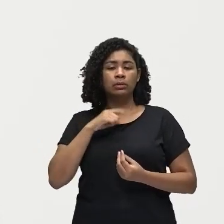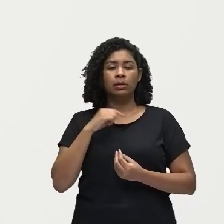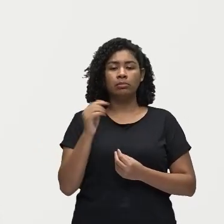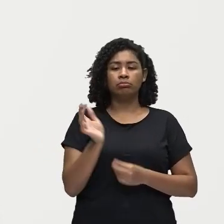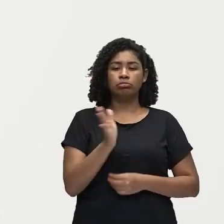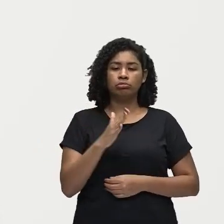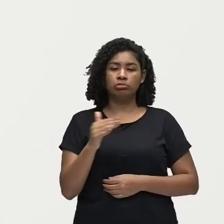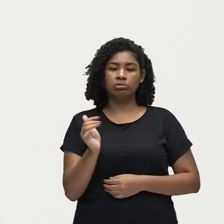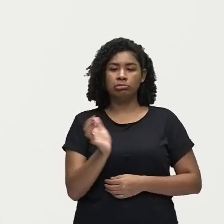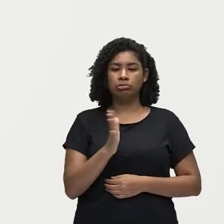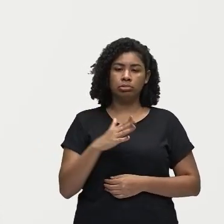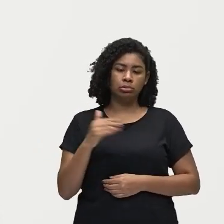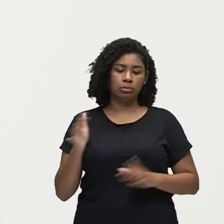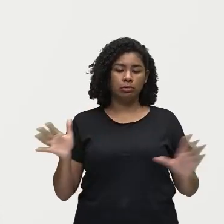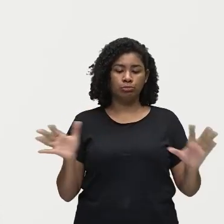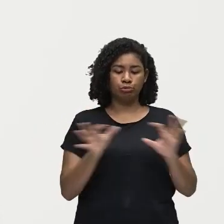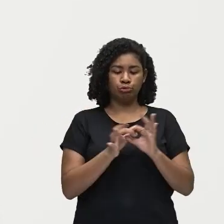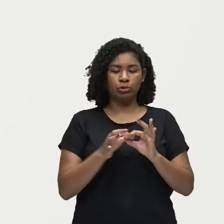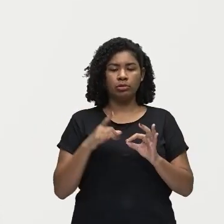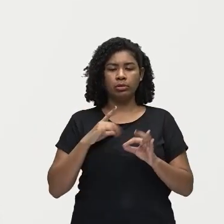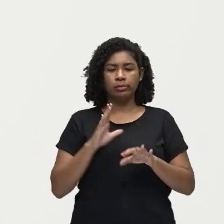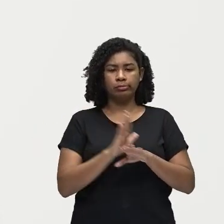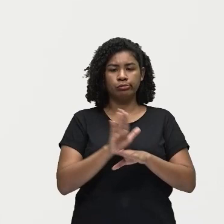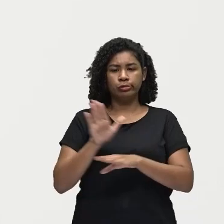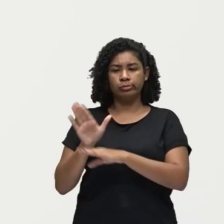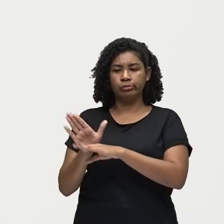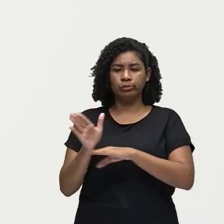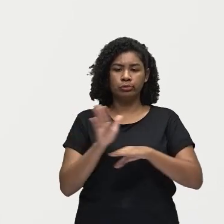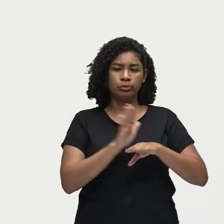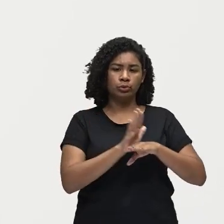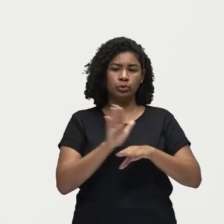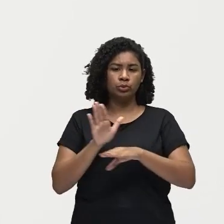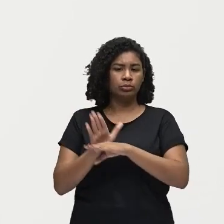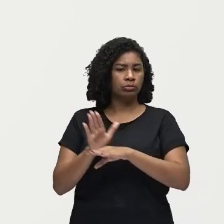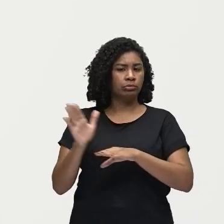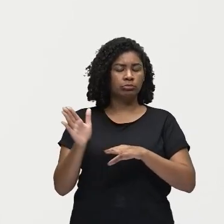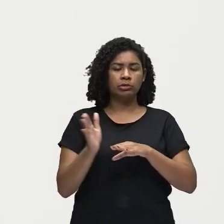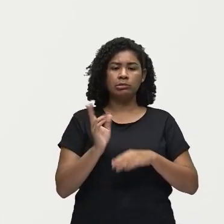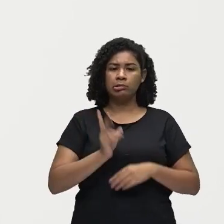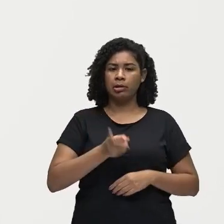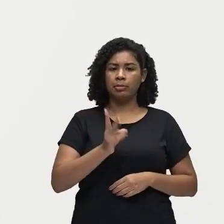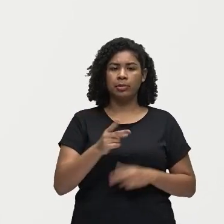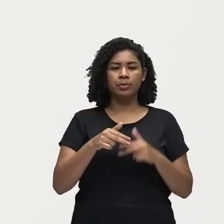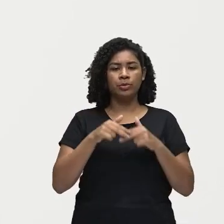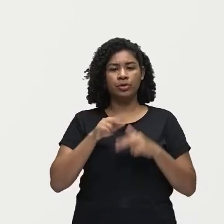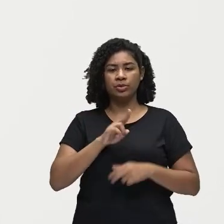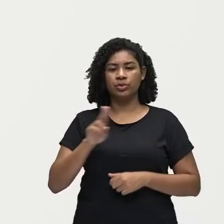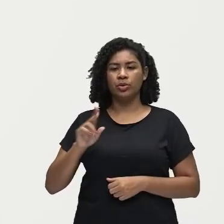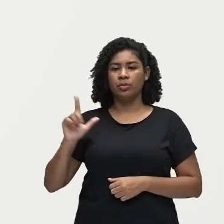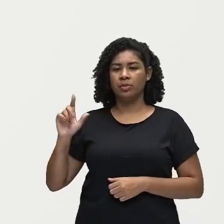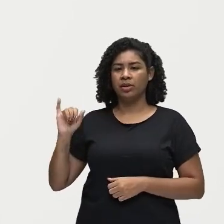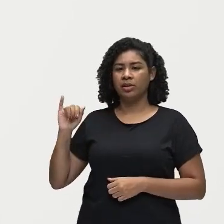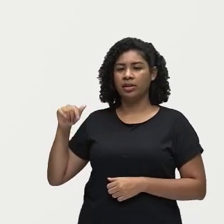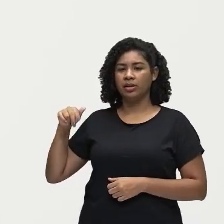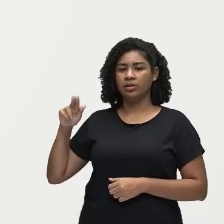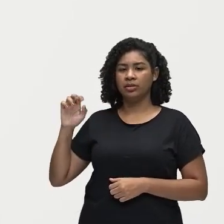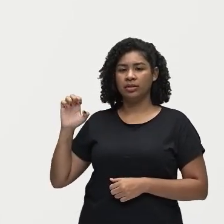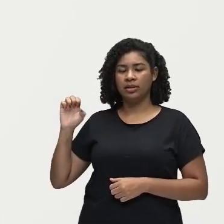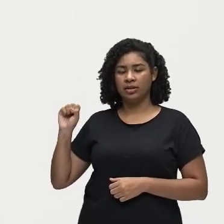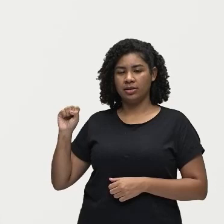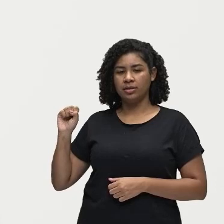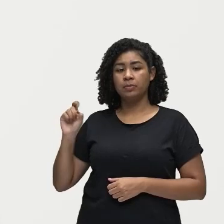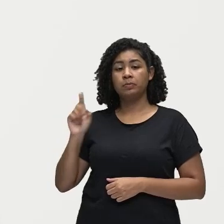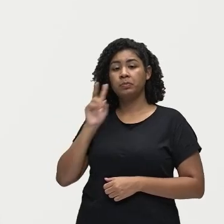outro. Algas e fungos. Esse tipo de associação recebe o nome de líquens. E aí eu trouxe mais 2 exemplos